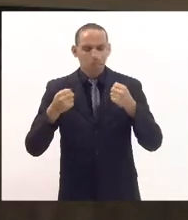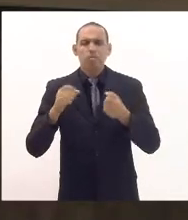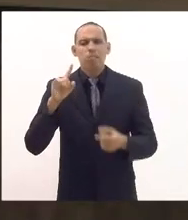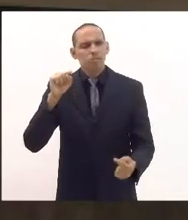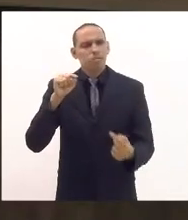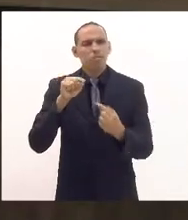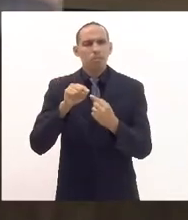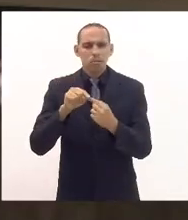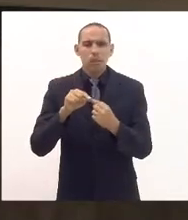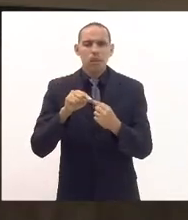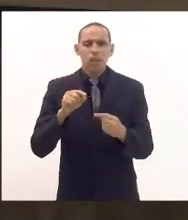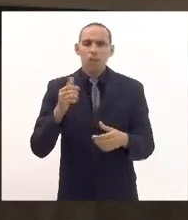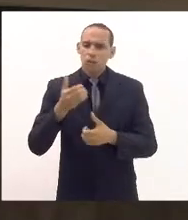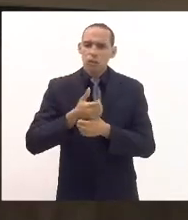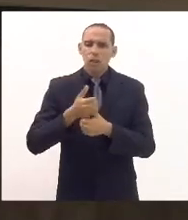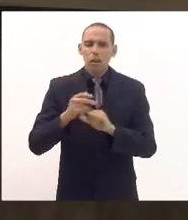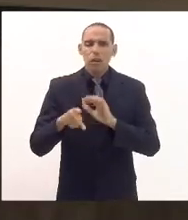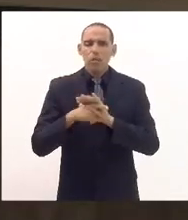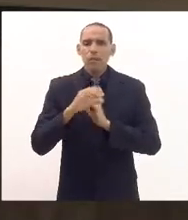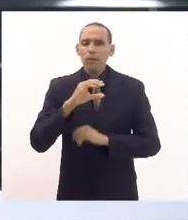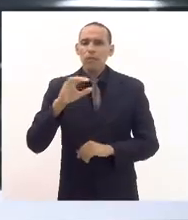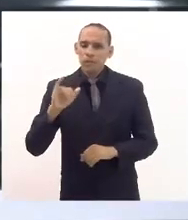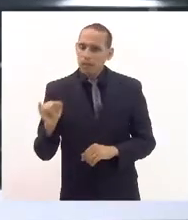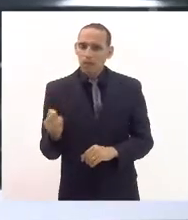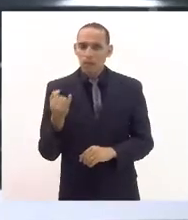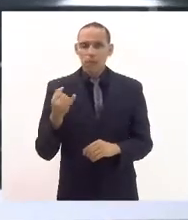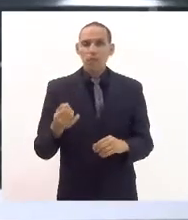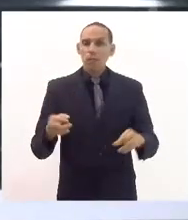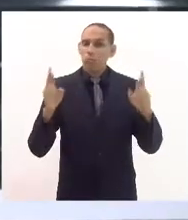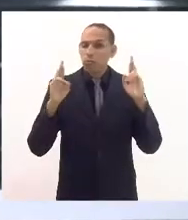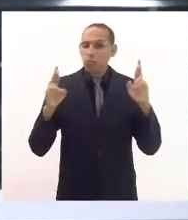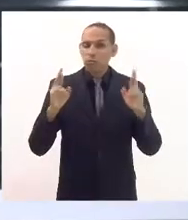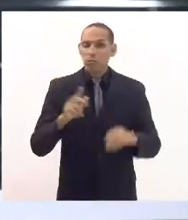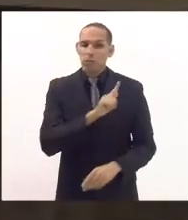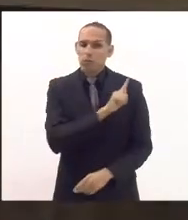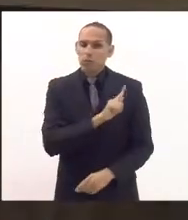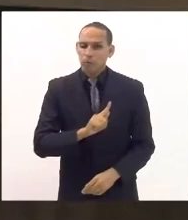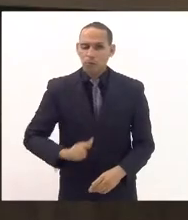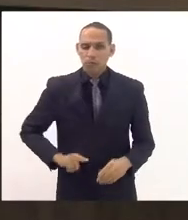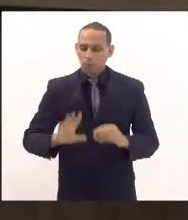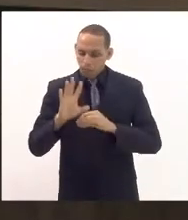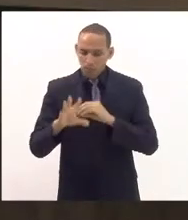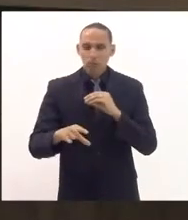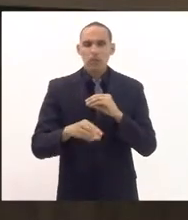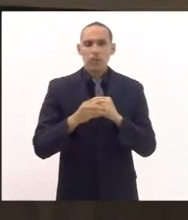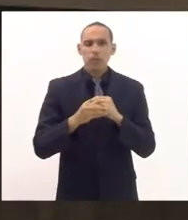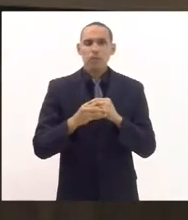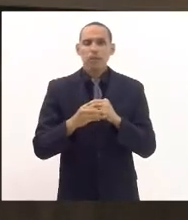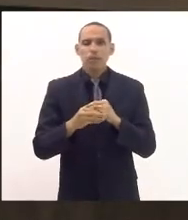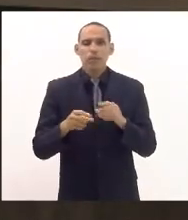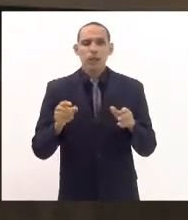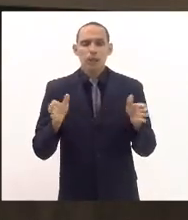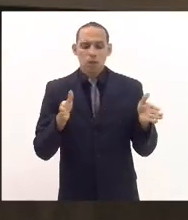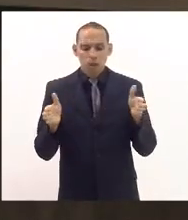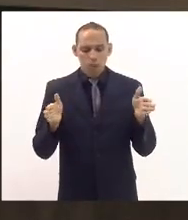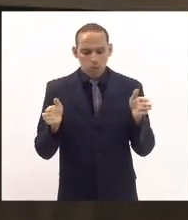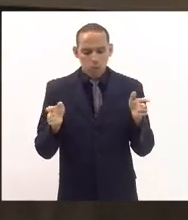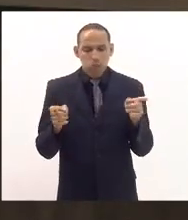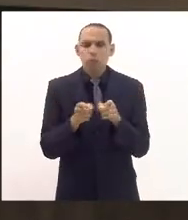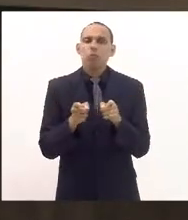favorável ao substitutivo da ccj esperando que o governador implemente no mais curto prazo